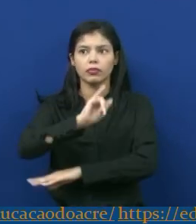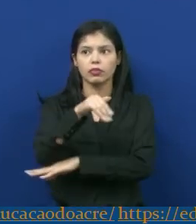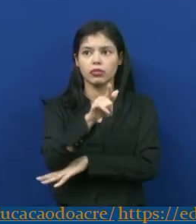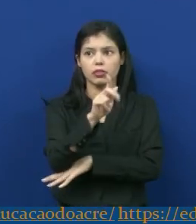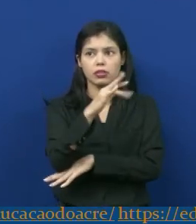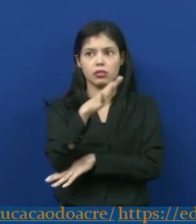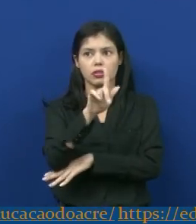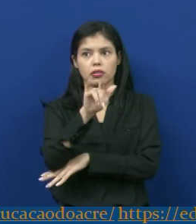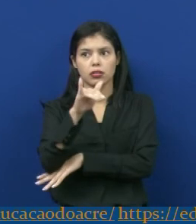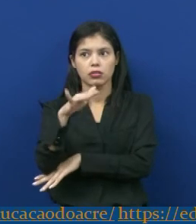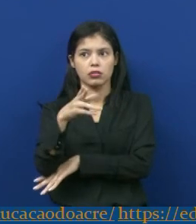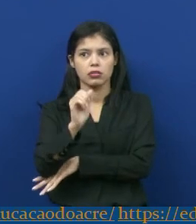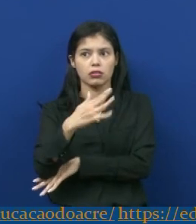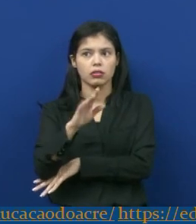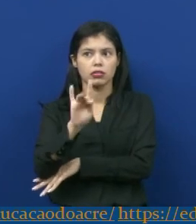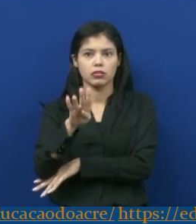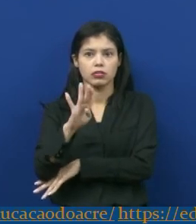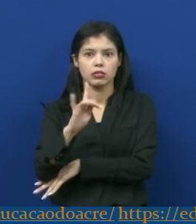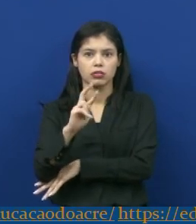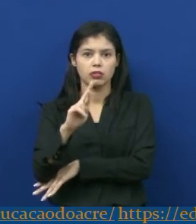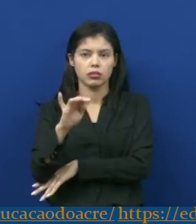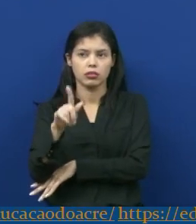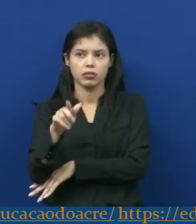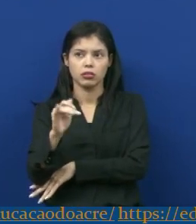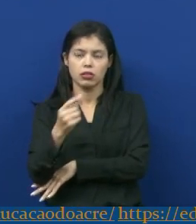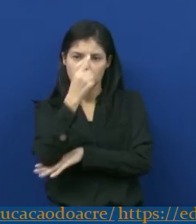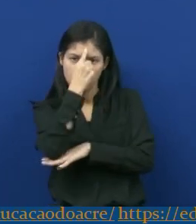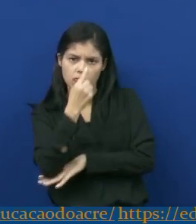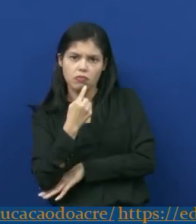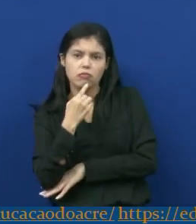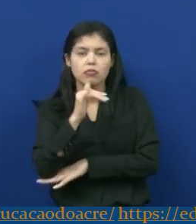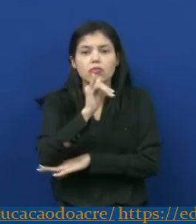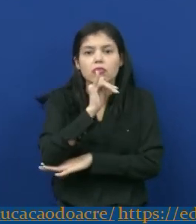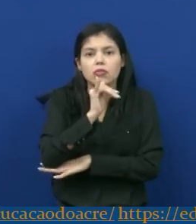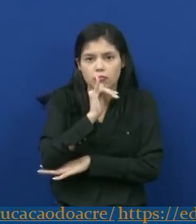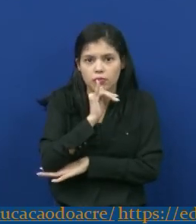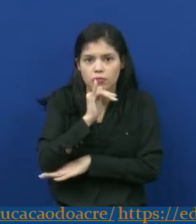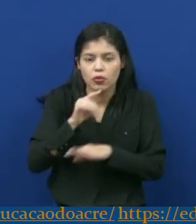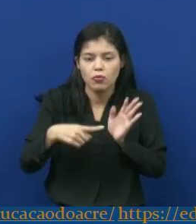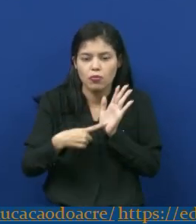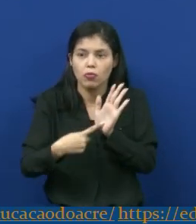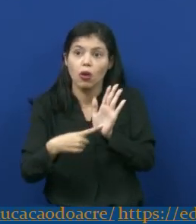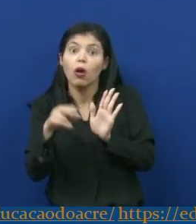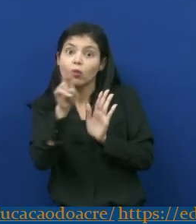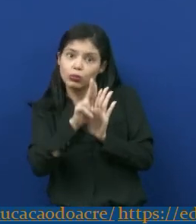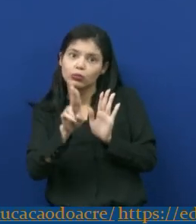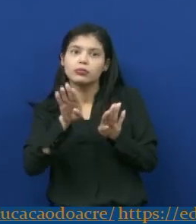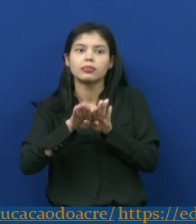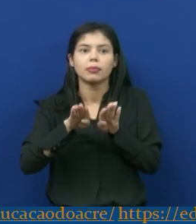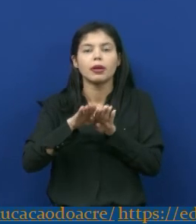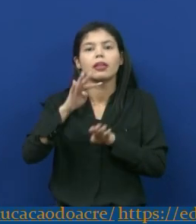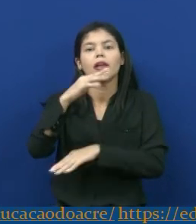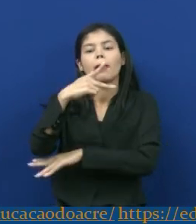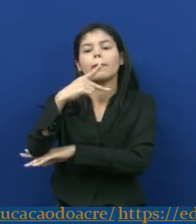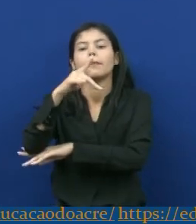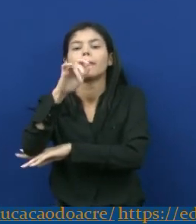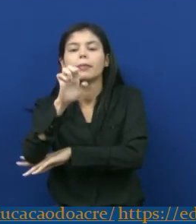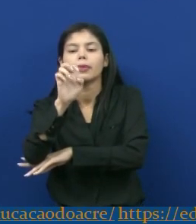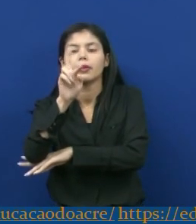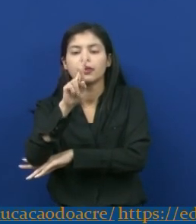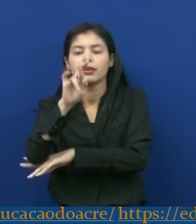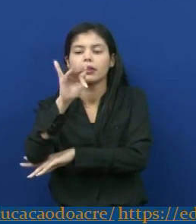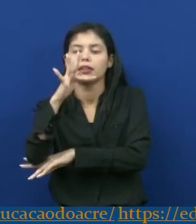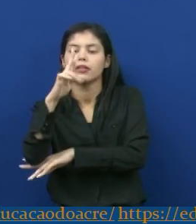Borges, certo? Então, aí, nessa imagem, nesse exemplo, eu também tenho o uso da perífrase, deve ser,